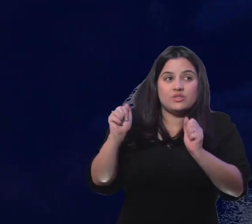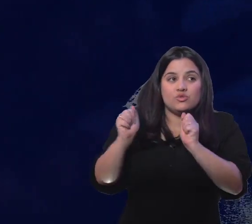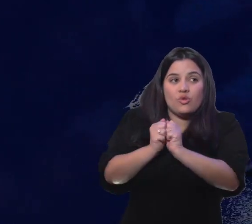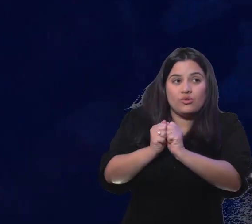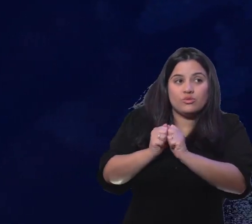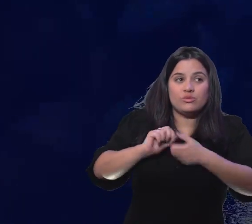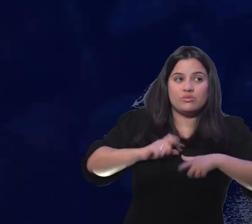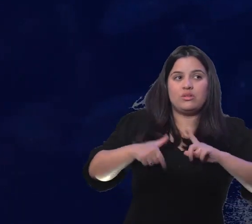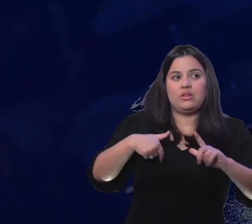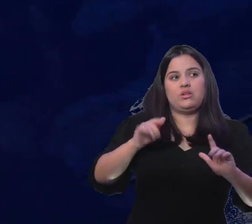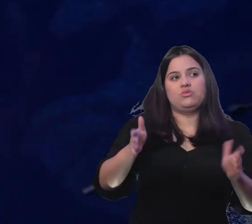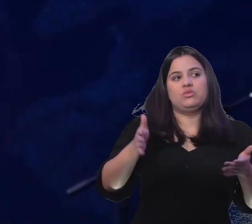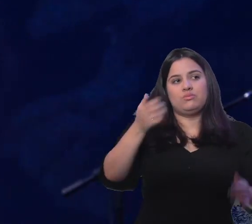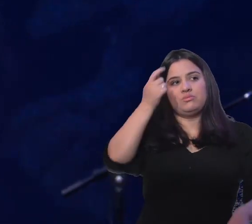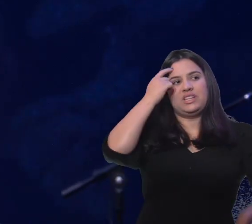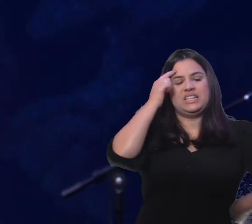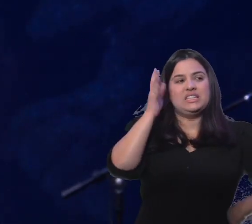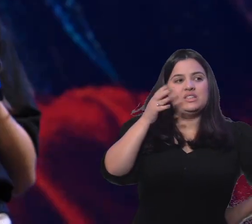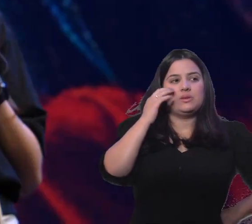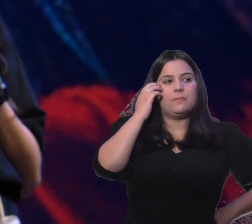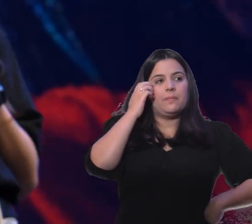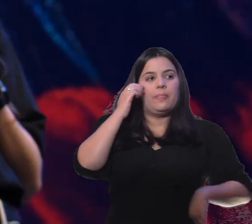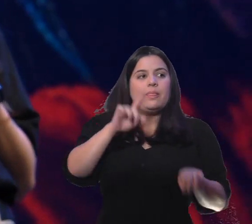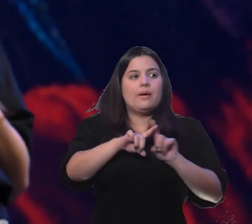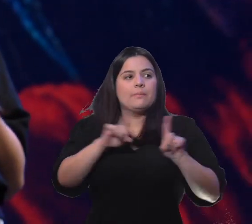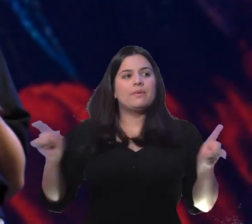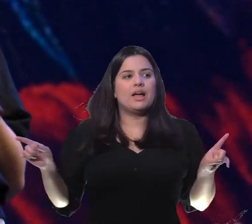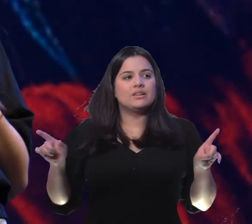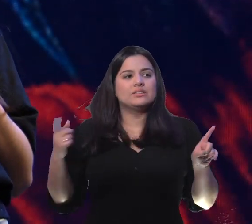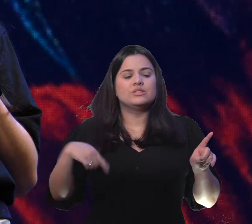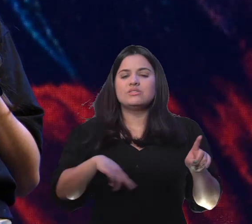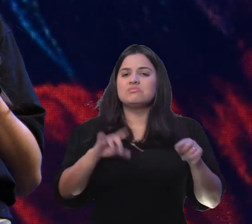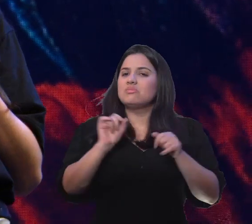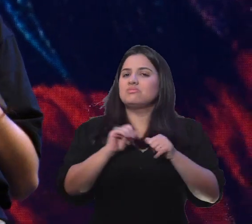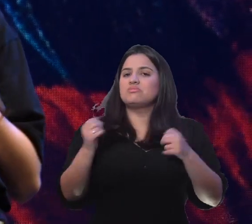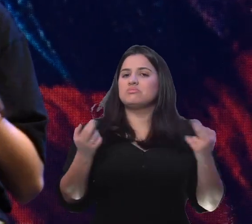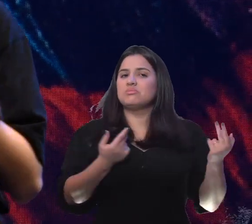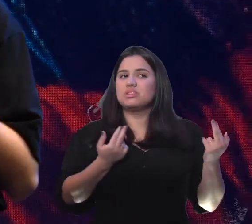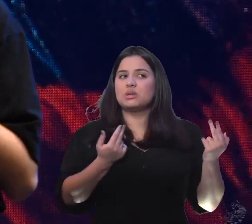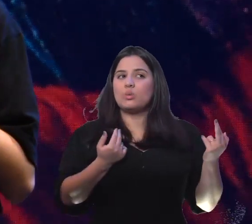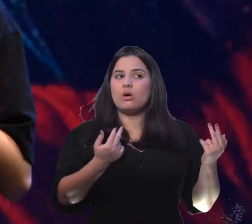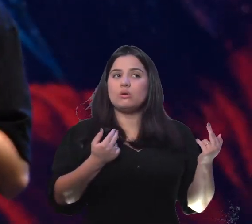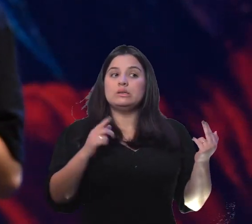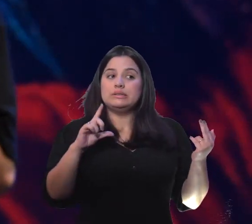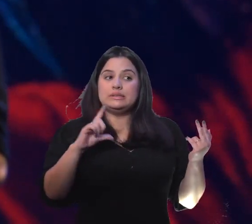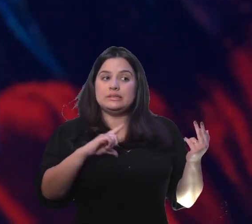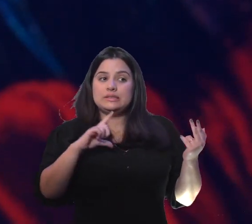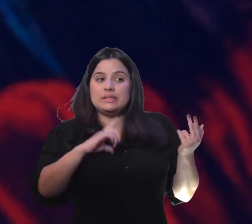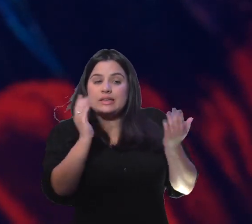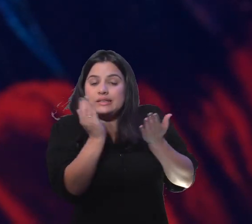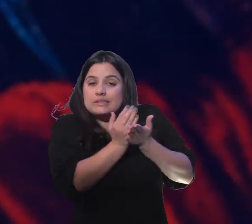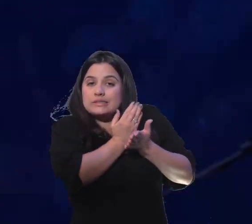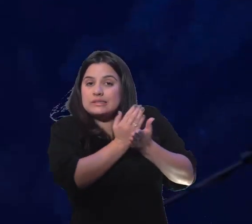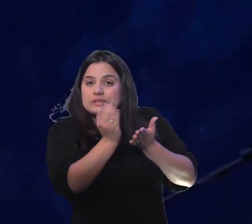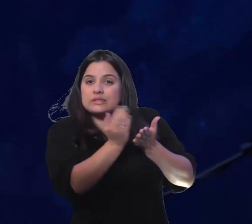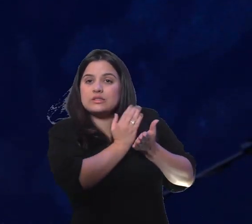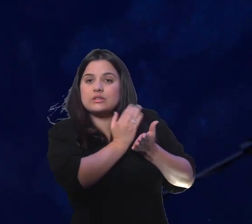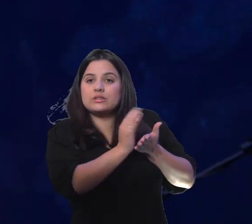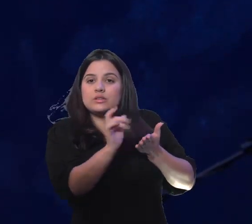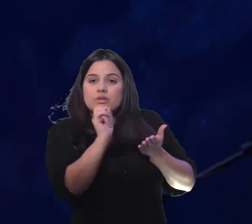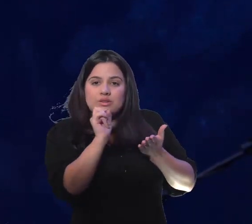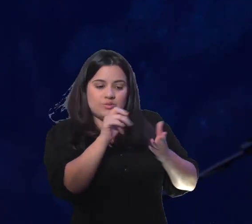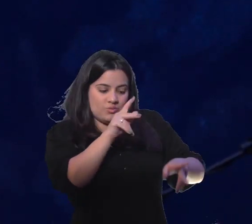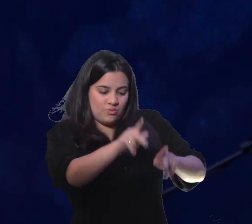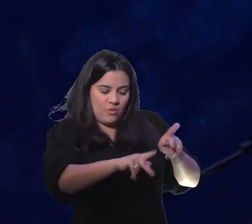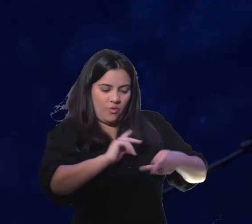pensei várias vezes. Só que acontece que a gente faz essas coisas. Tem algumas coisas que o povo de Israel fez